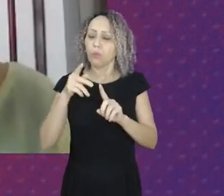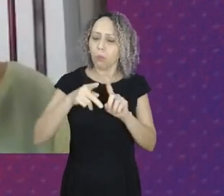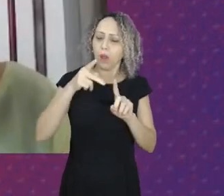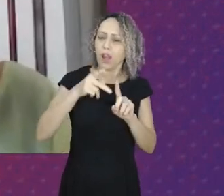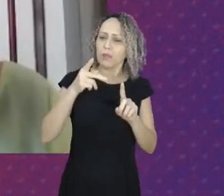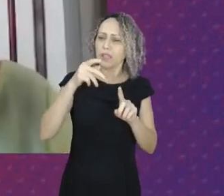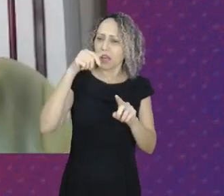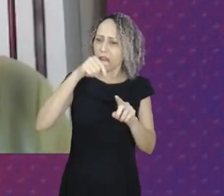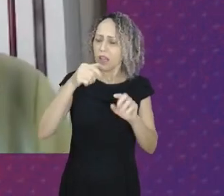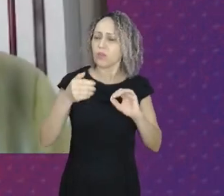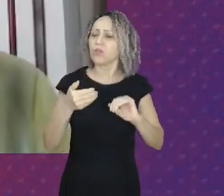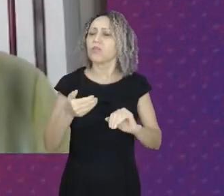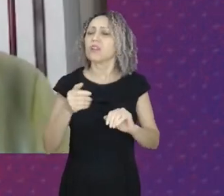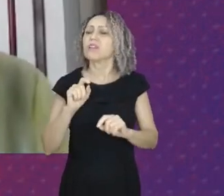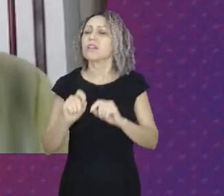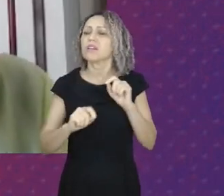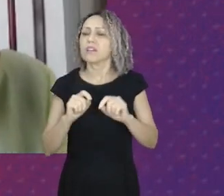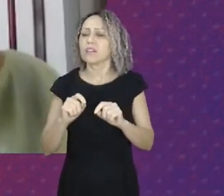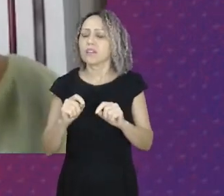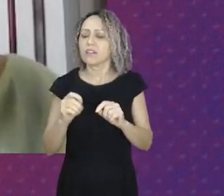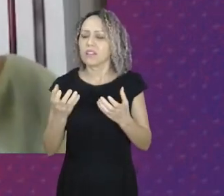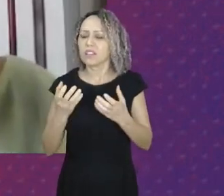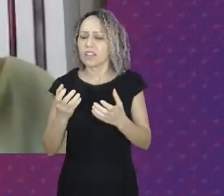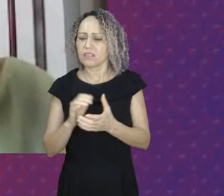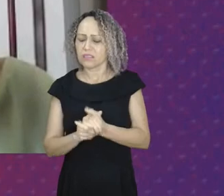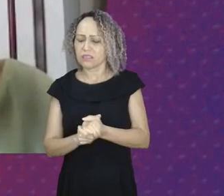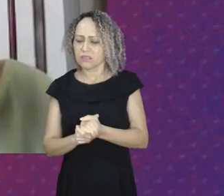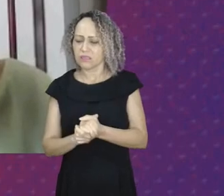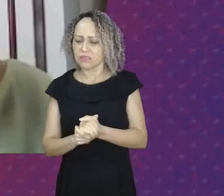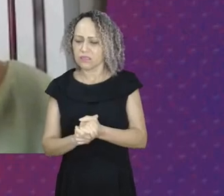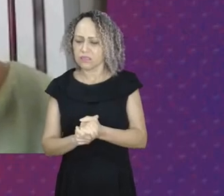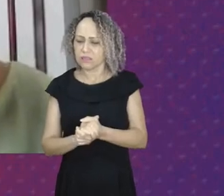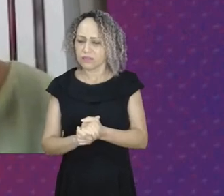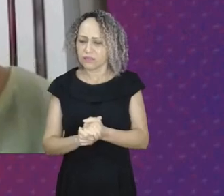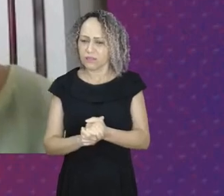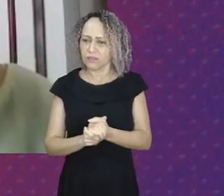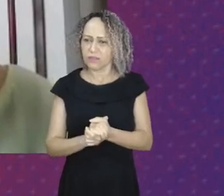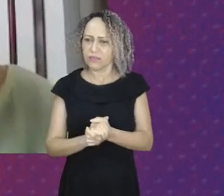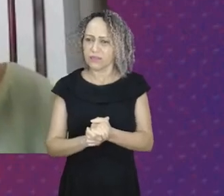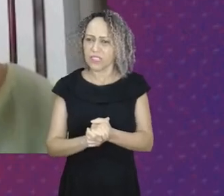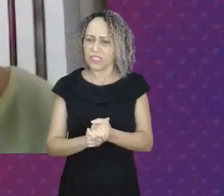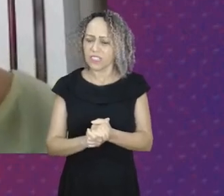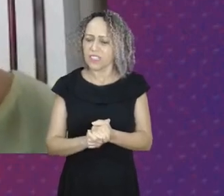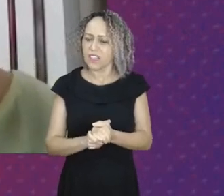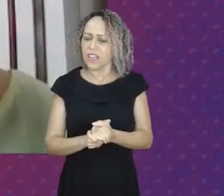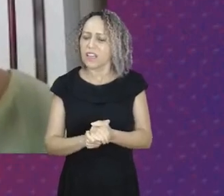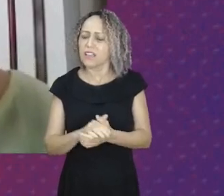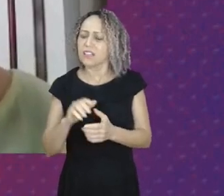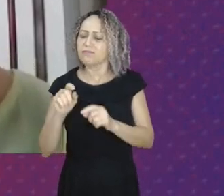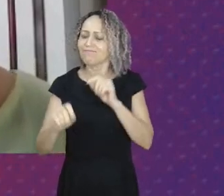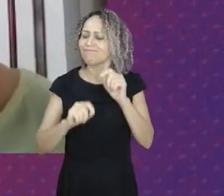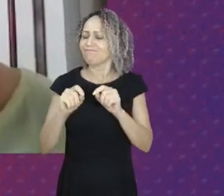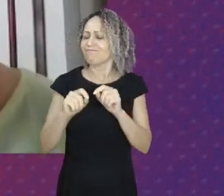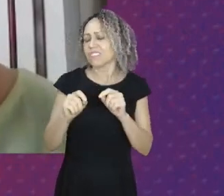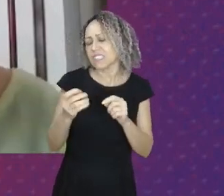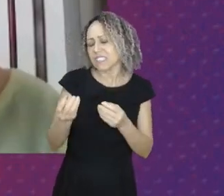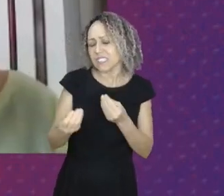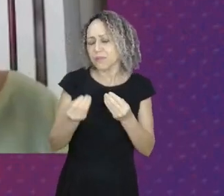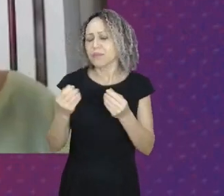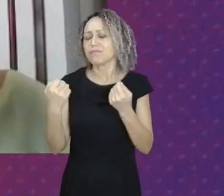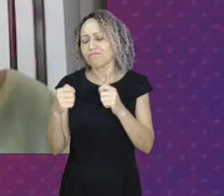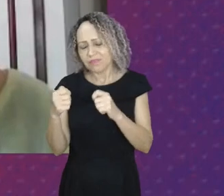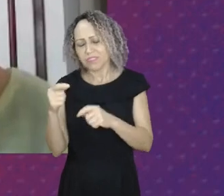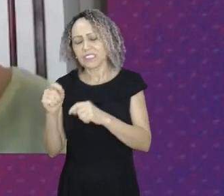próprio, naquela que é uma substância também dessa lei, que é a garantia que os alimentos locais façam parte